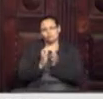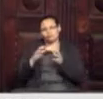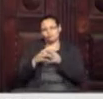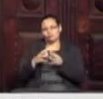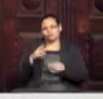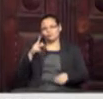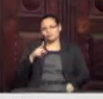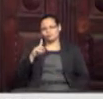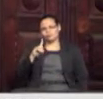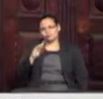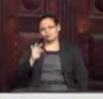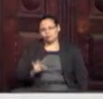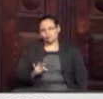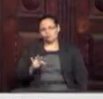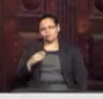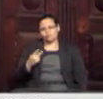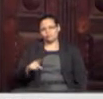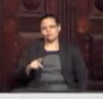de